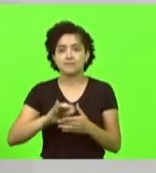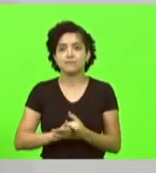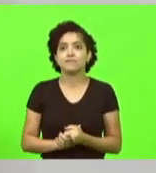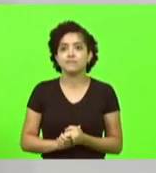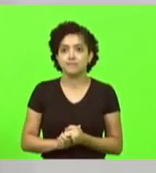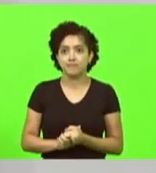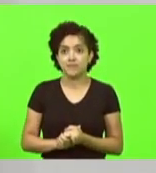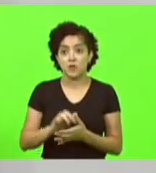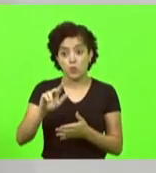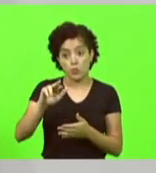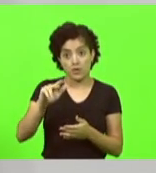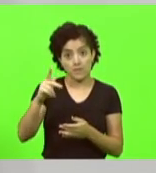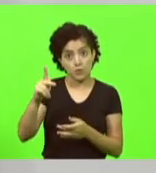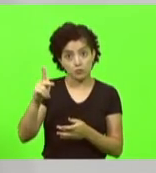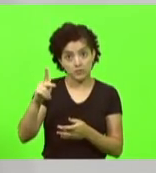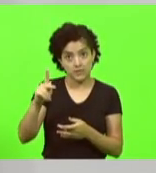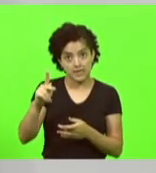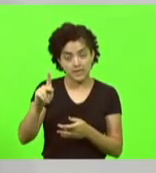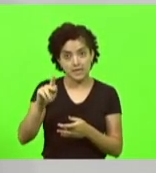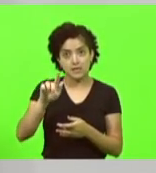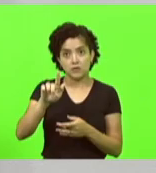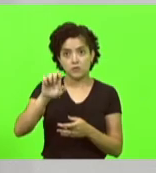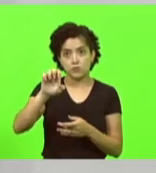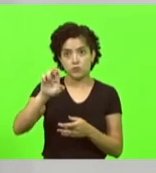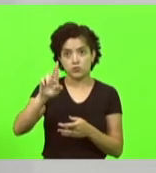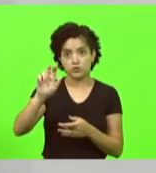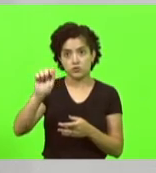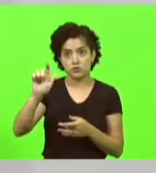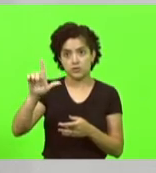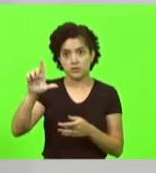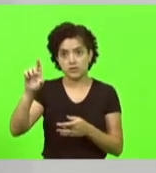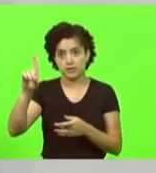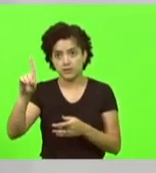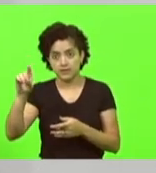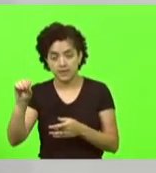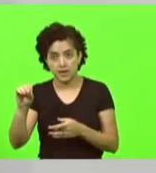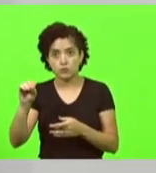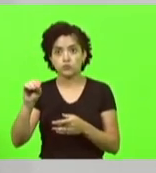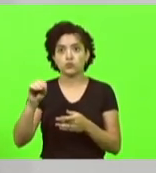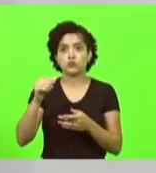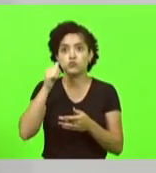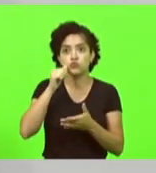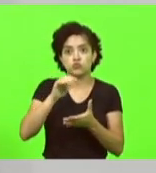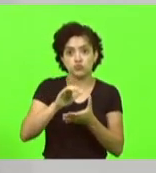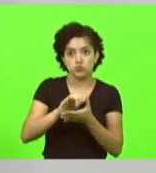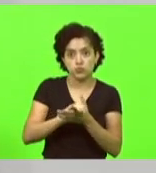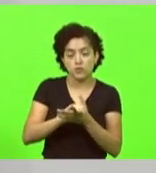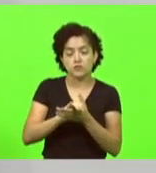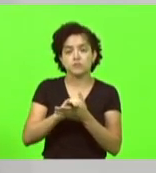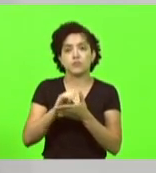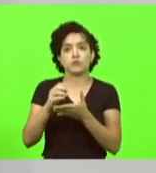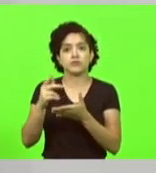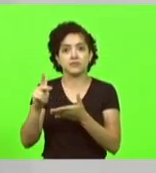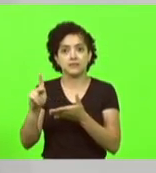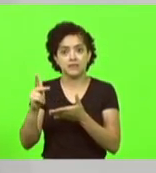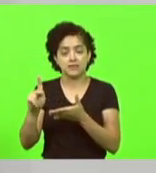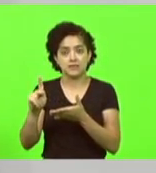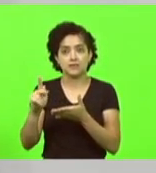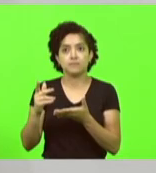irmão dele, às vezes, o Geraldo Petkoff. Com a esposa do seu Darcy,